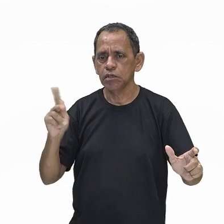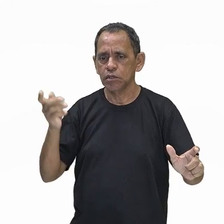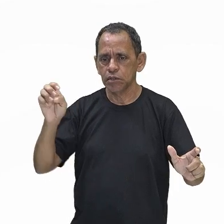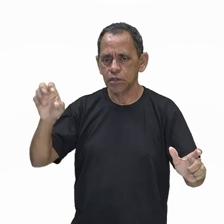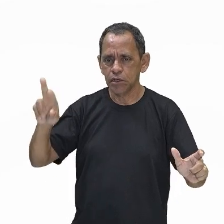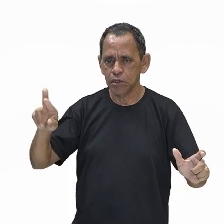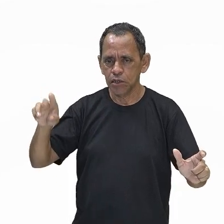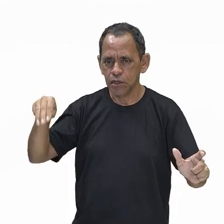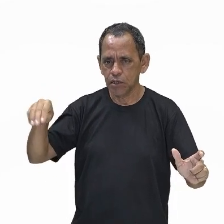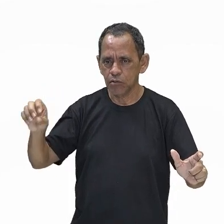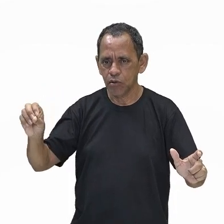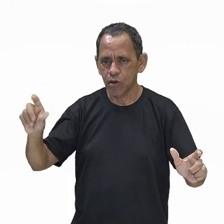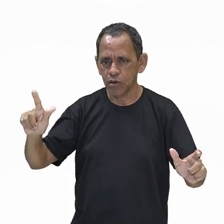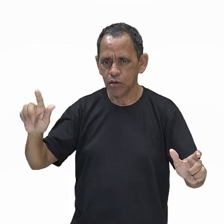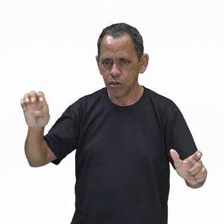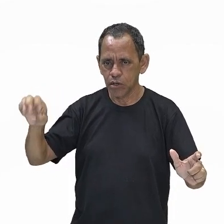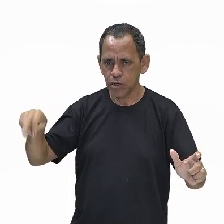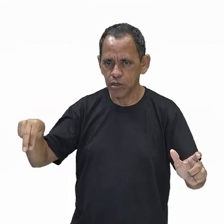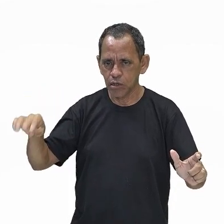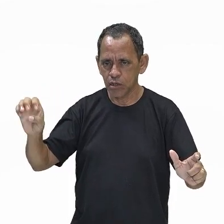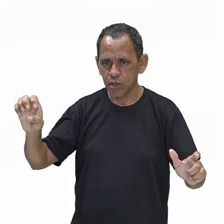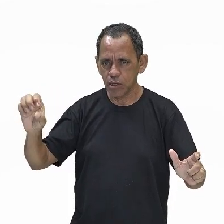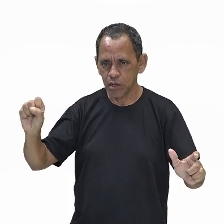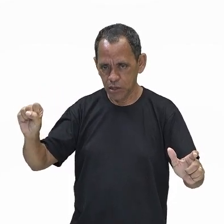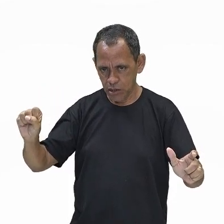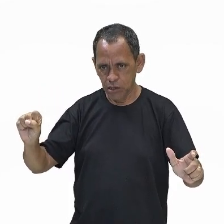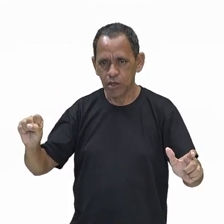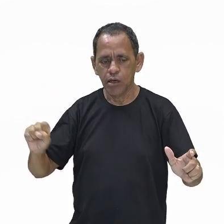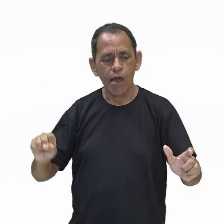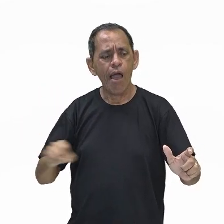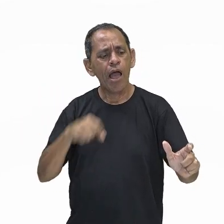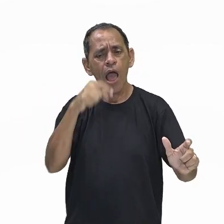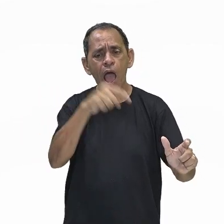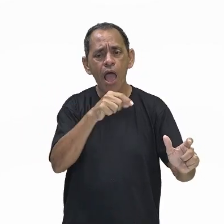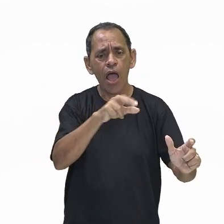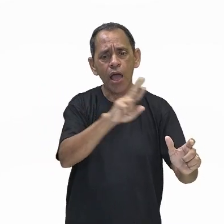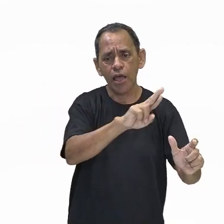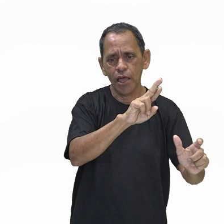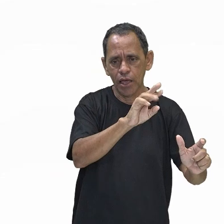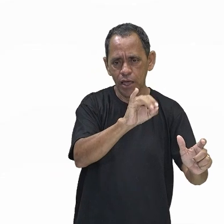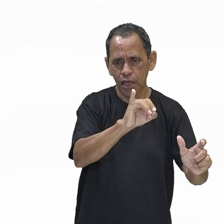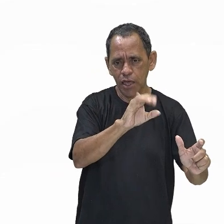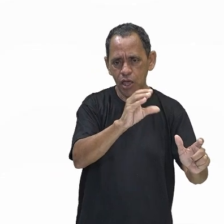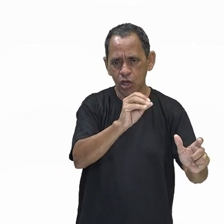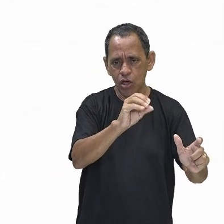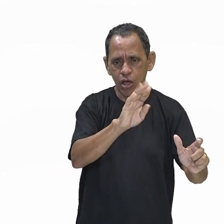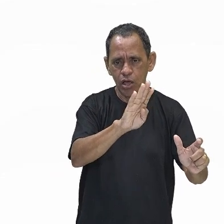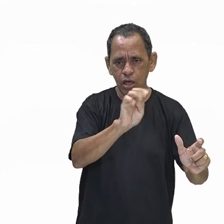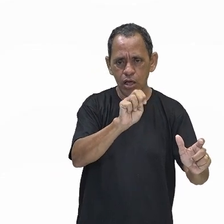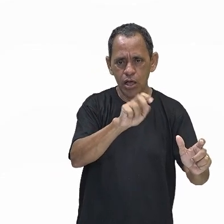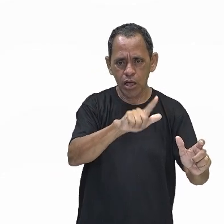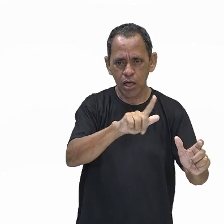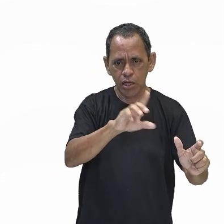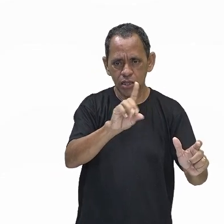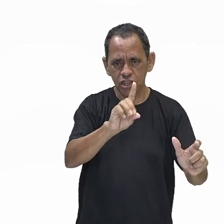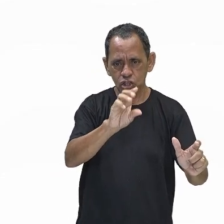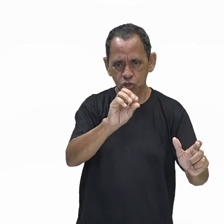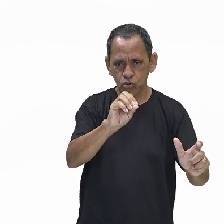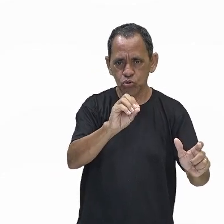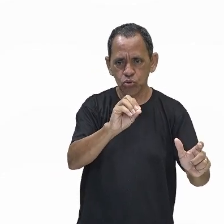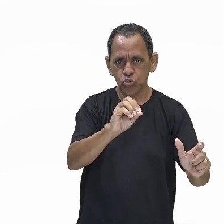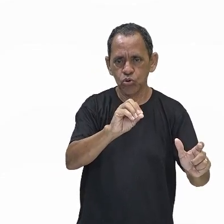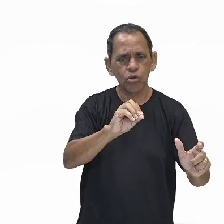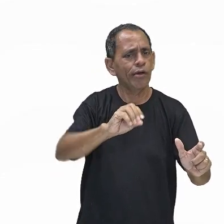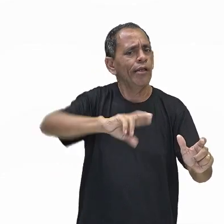dois personagens. Aí o Riobaldo descobre, neste momento, que Diadorim não era